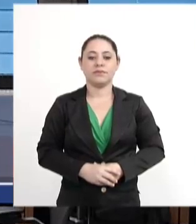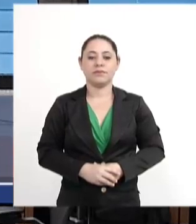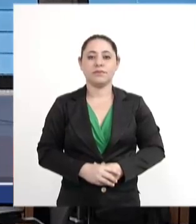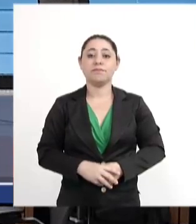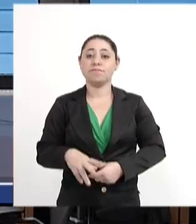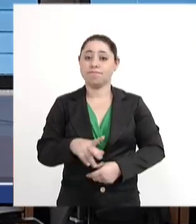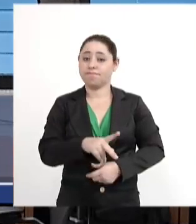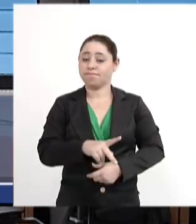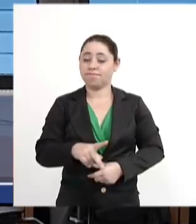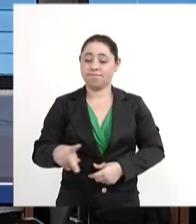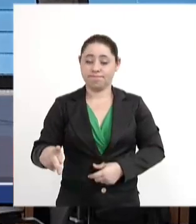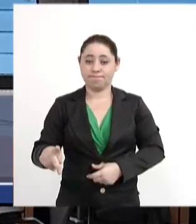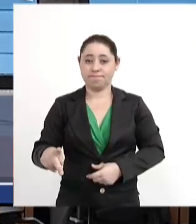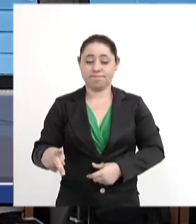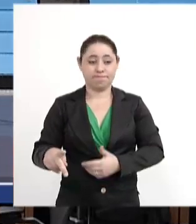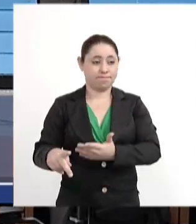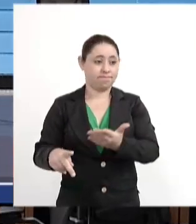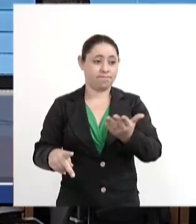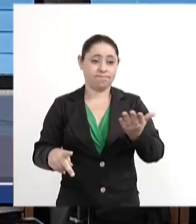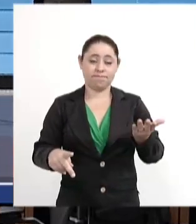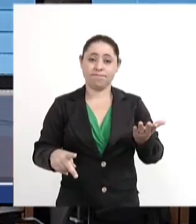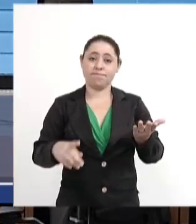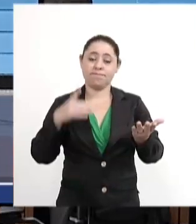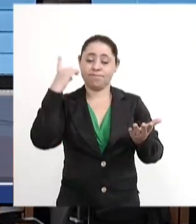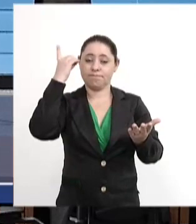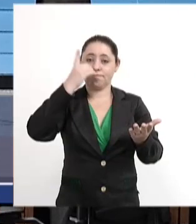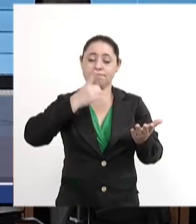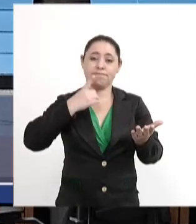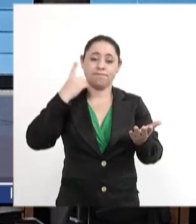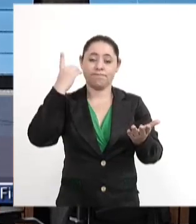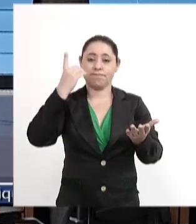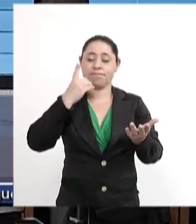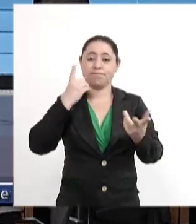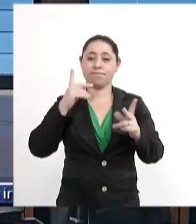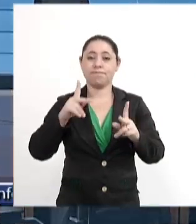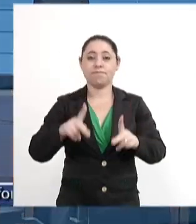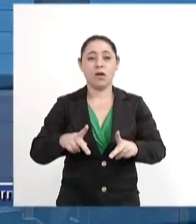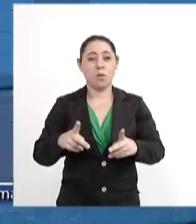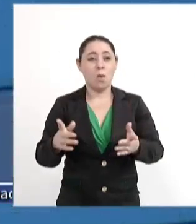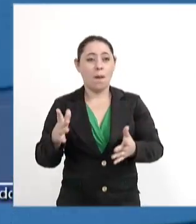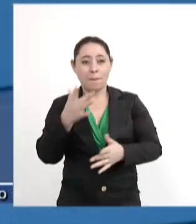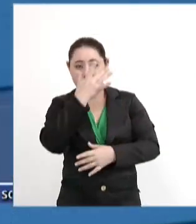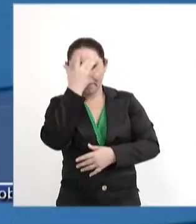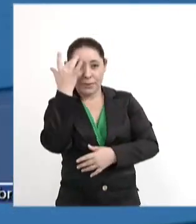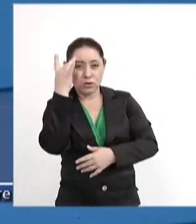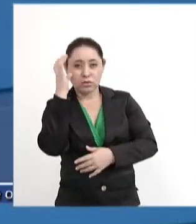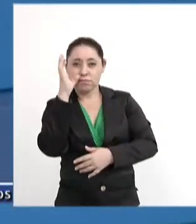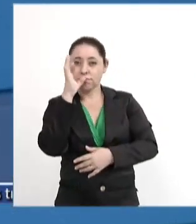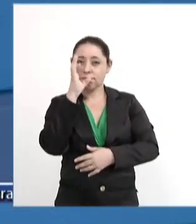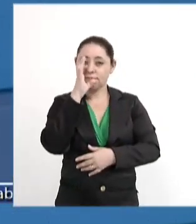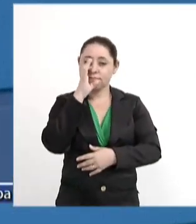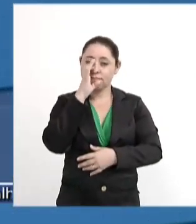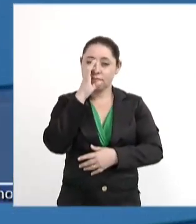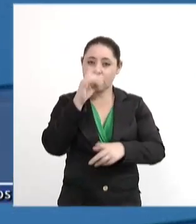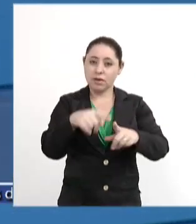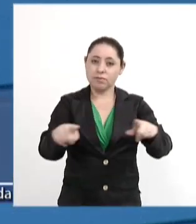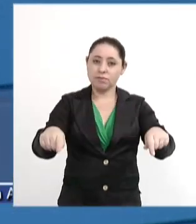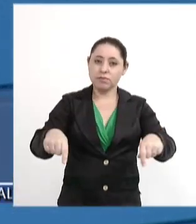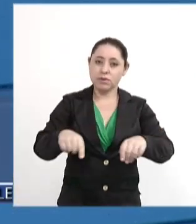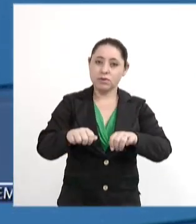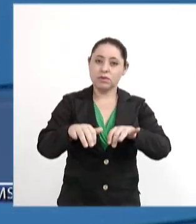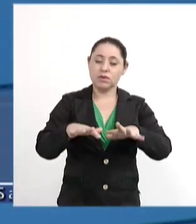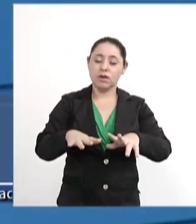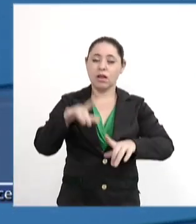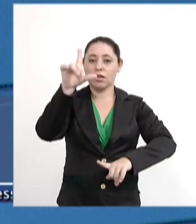Senhor presidente, senhores parlamentares, público que nos acompanha no plenário dessa casa,